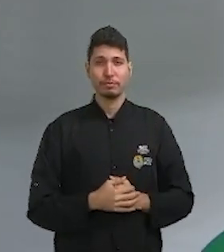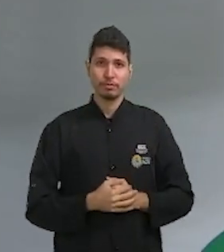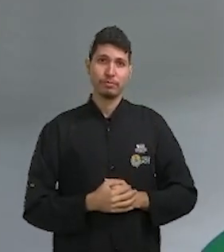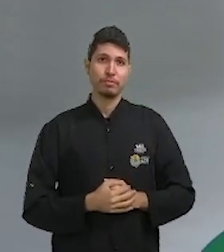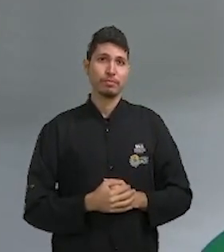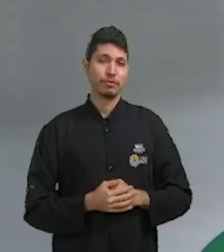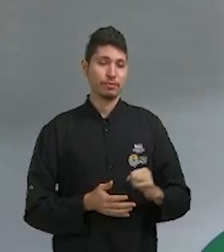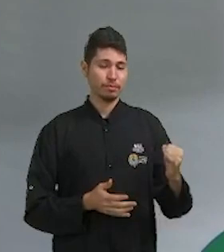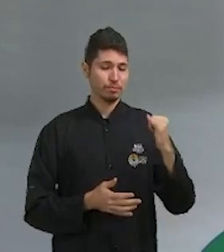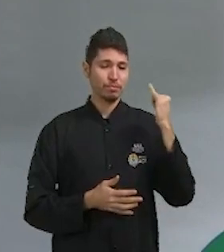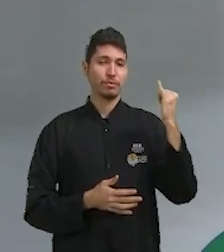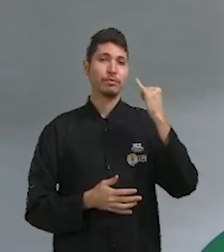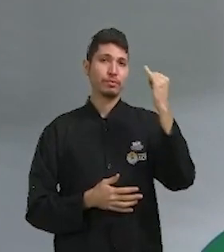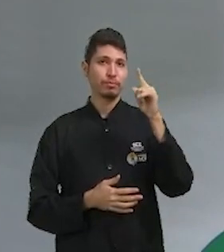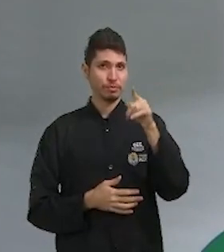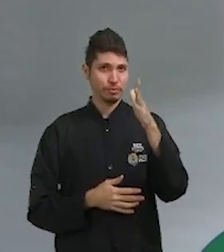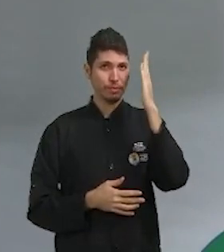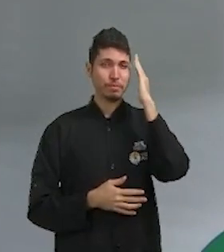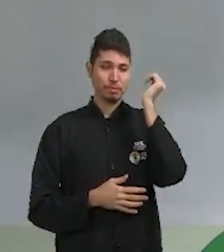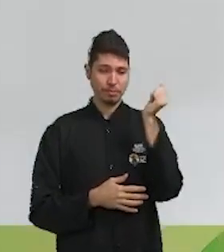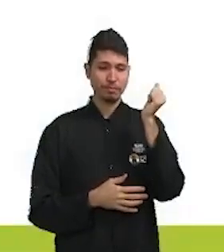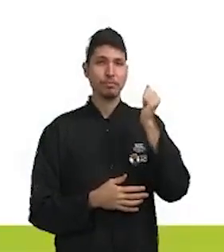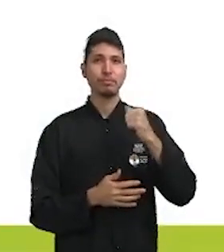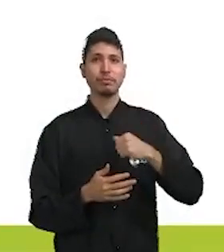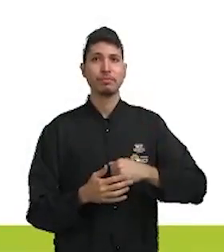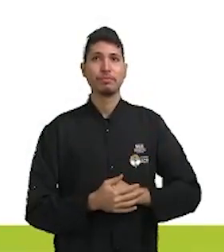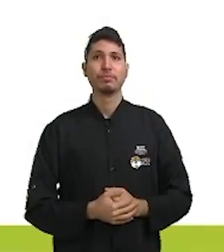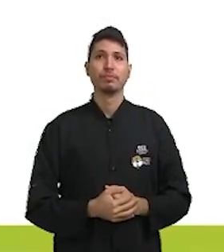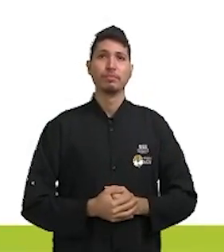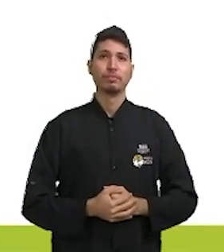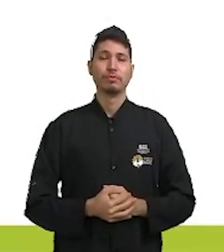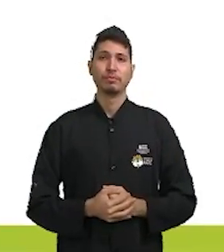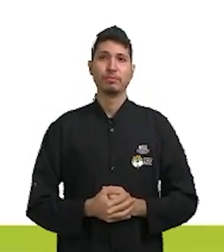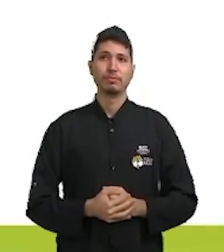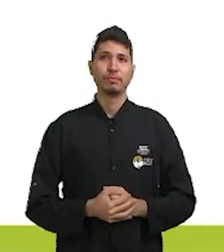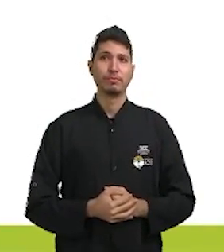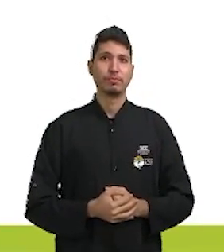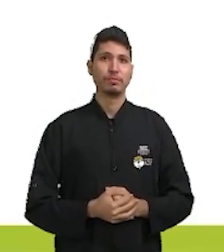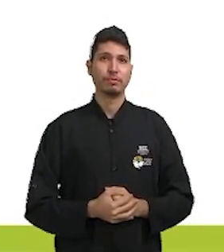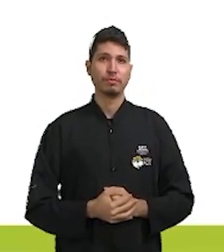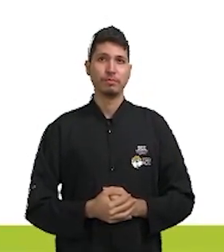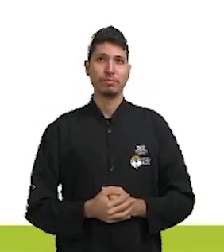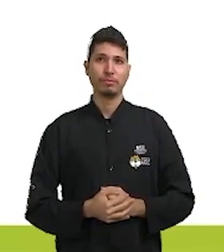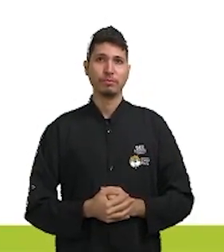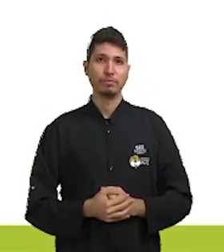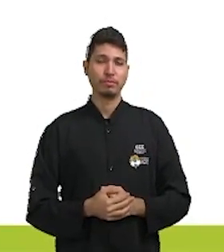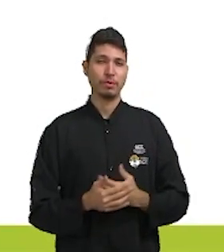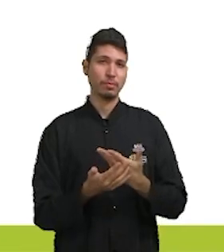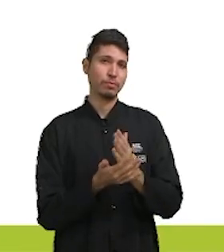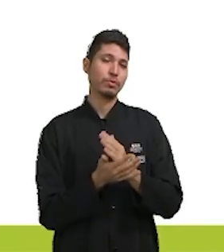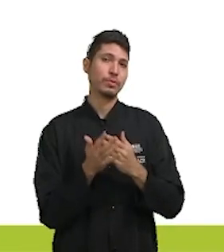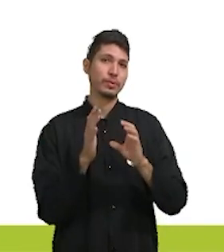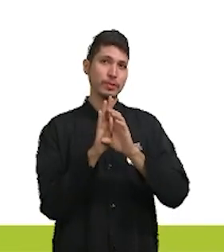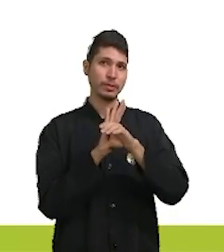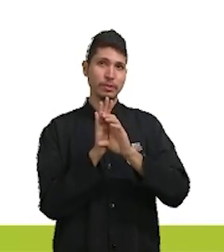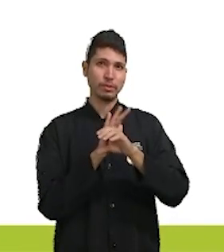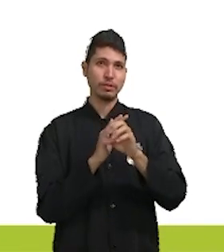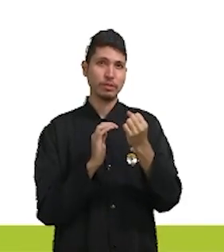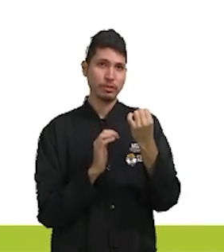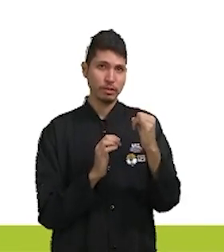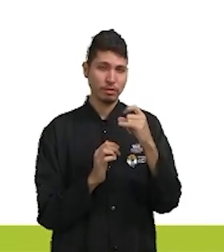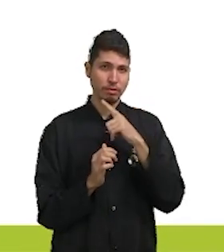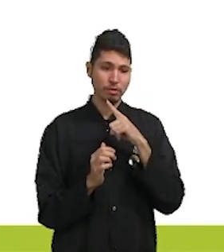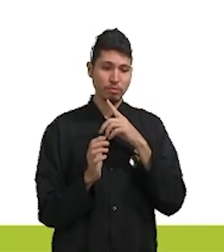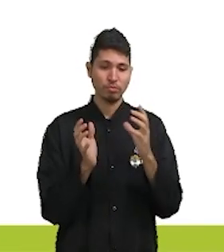ponto bem importante. Vamos aqui relembrar outros conceitos. Quando eu tenho